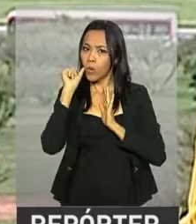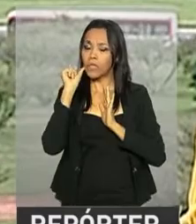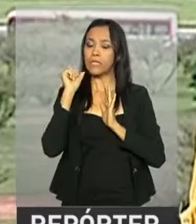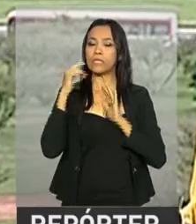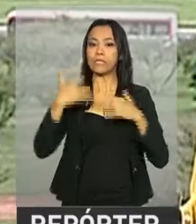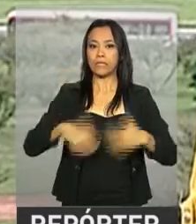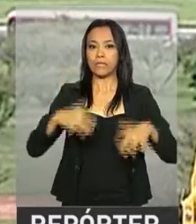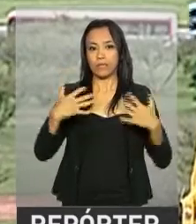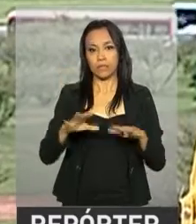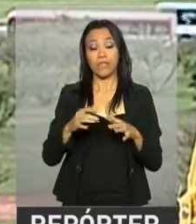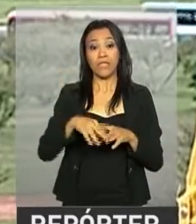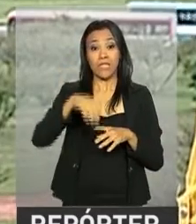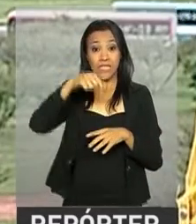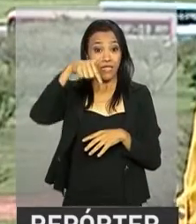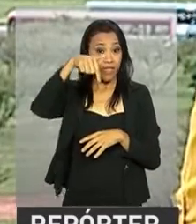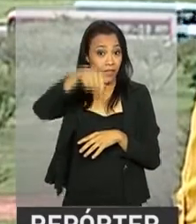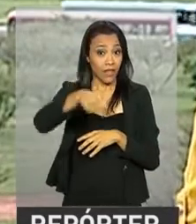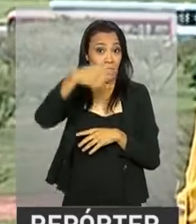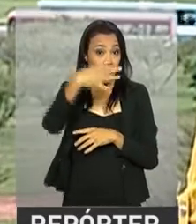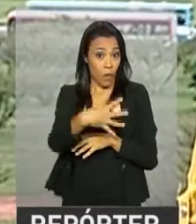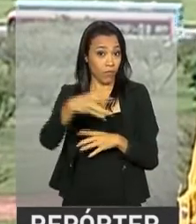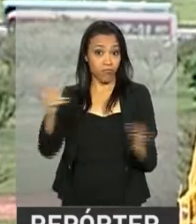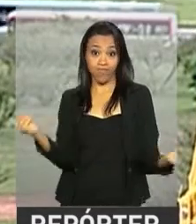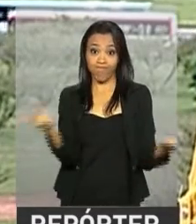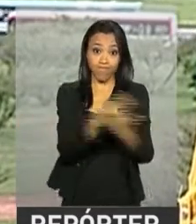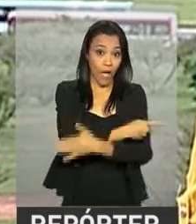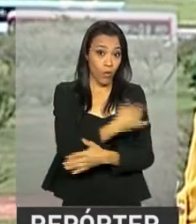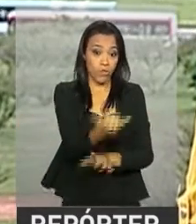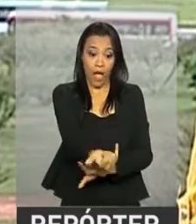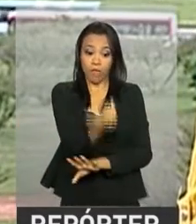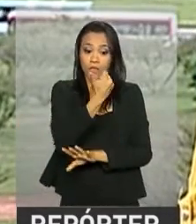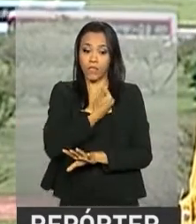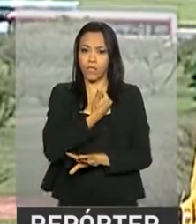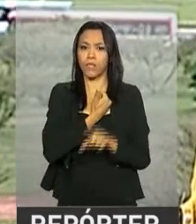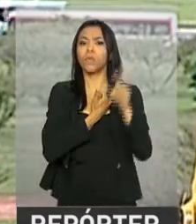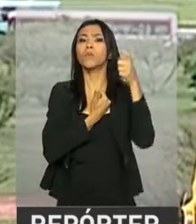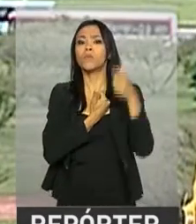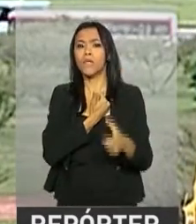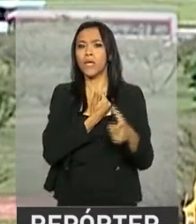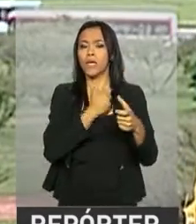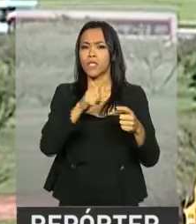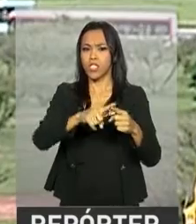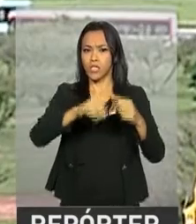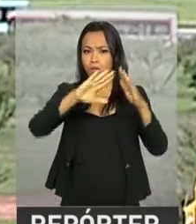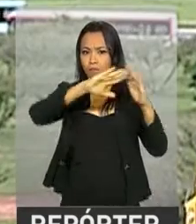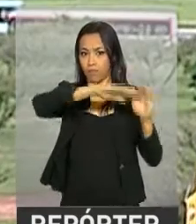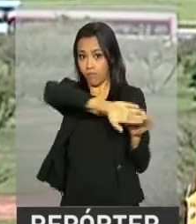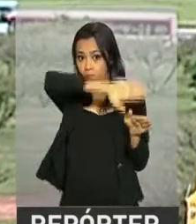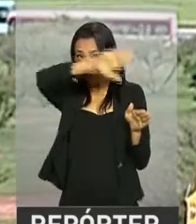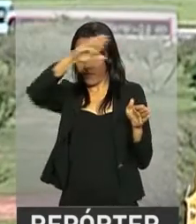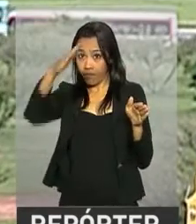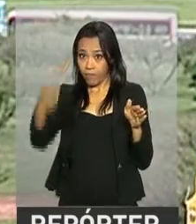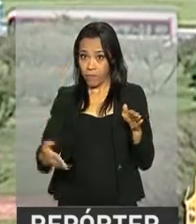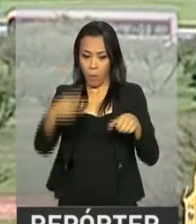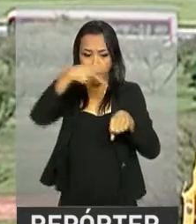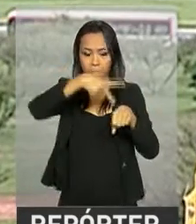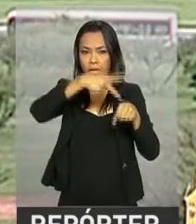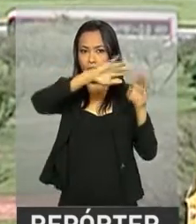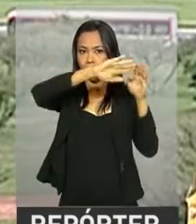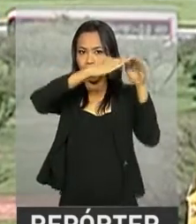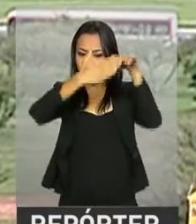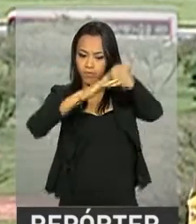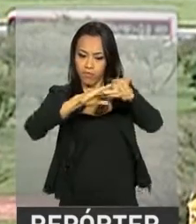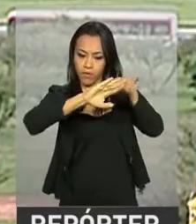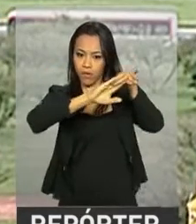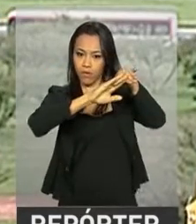registradas 74 ocorrências, sendo que a mais grave delas foi o deslocamento de um pedaço da chamada Pedra do Quitandinha, que